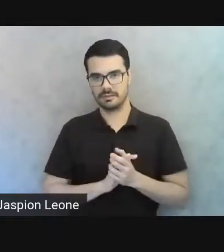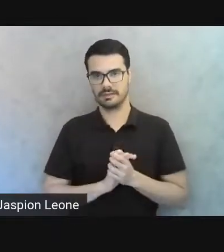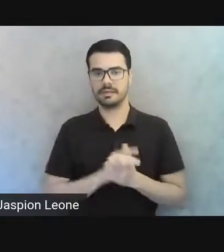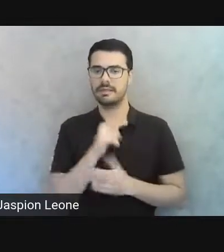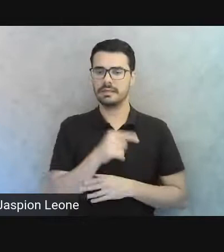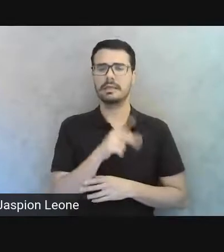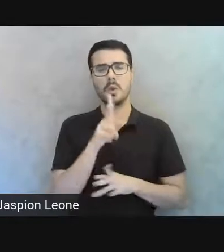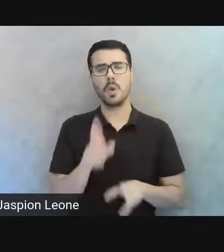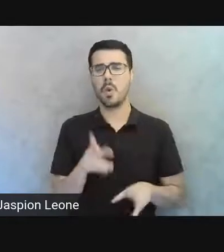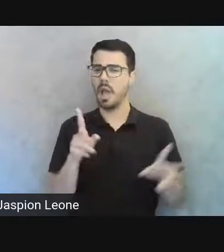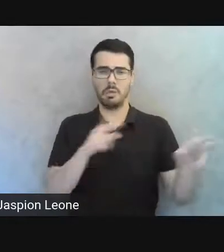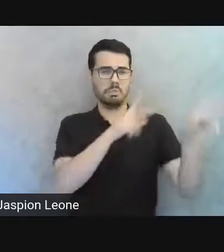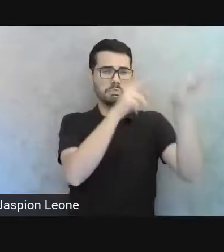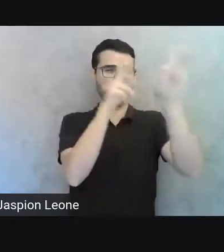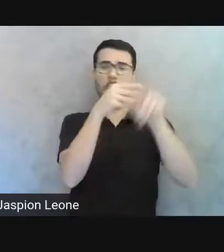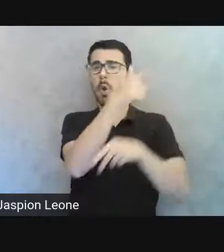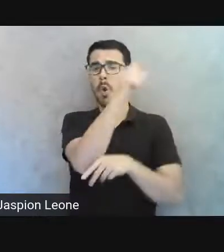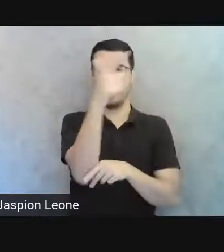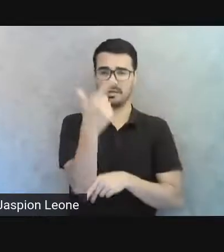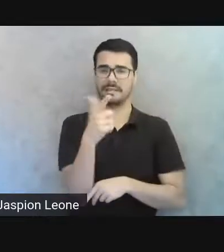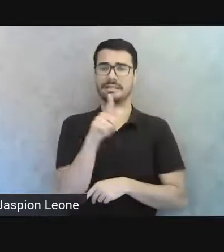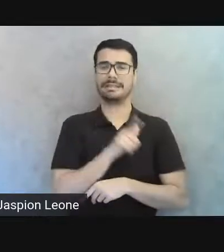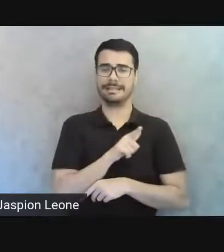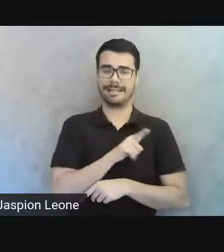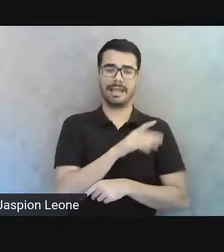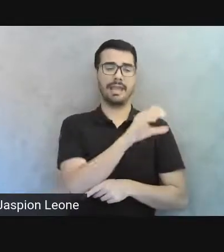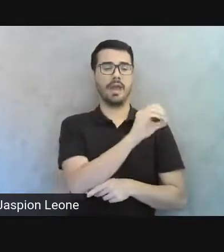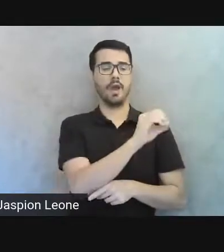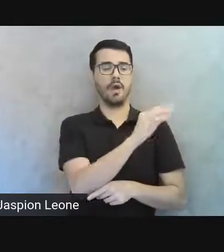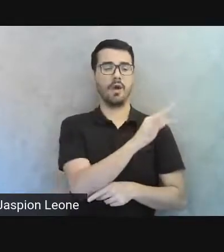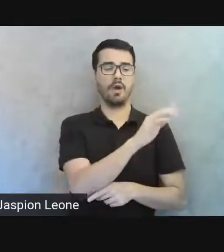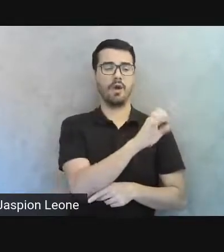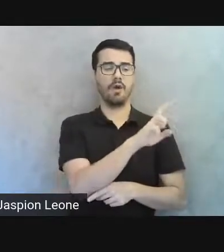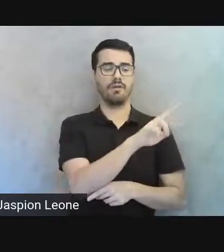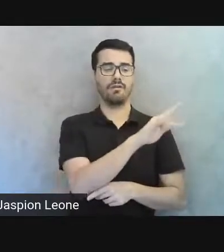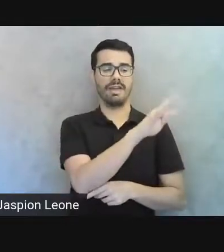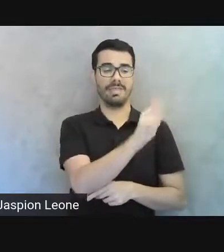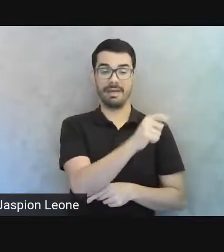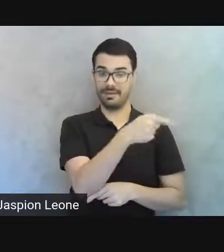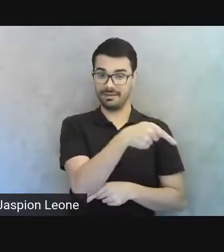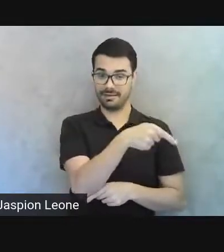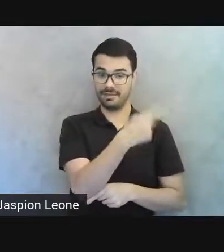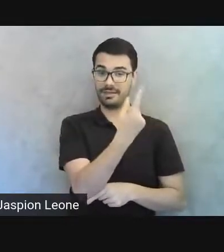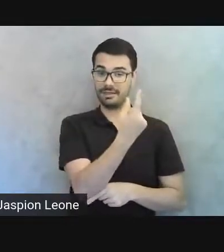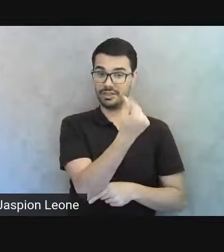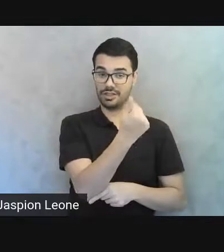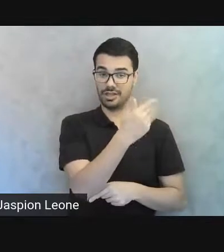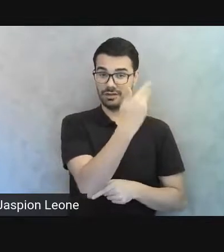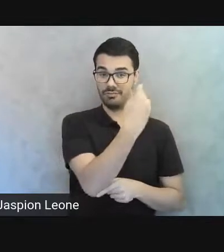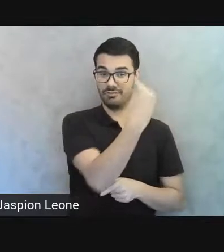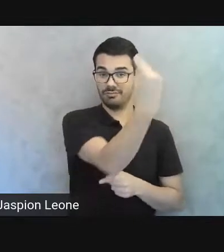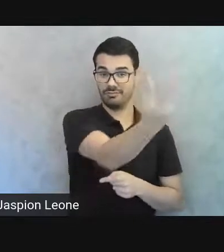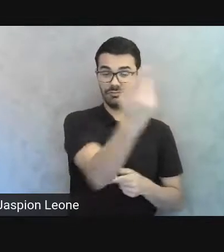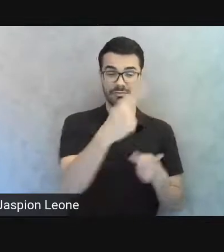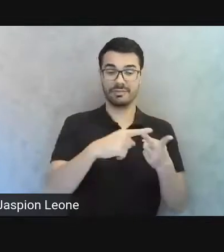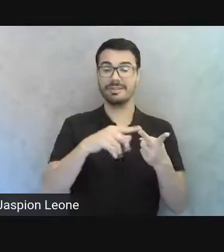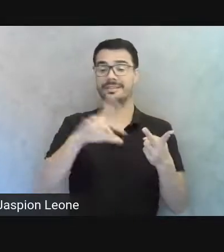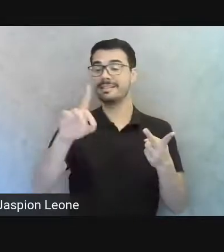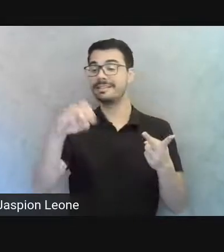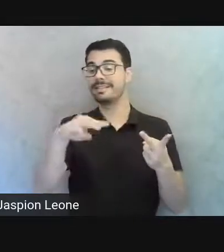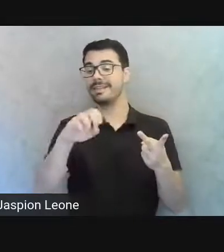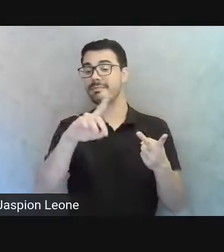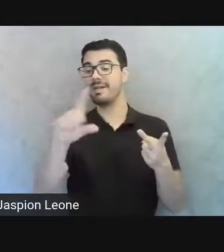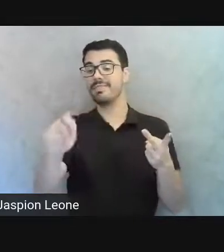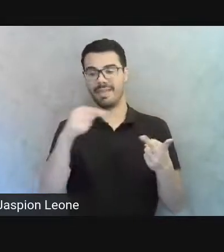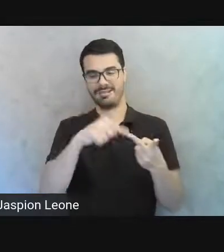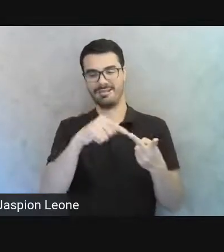todo mercado, tem uma estrutura de oferta, uma estrutura da demanda, no nosso caso, oferta de dinheiro e demanda por dinheiro. Esse teto